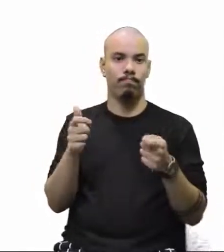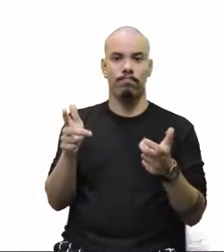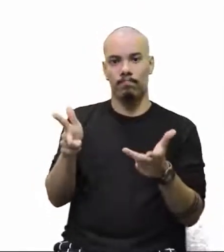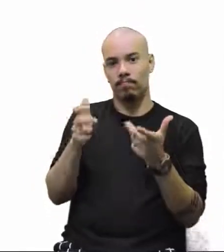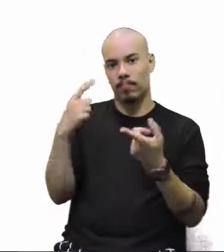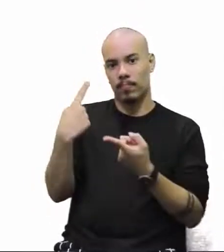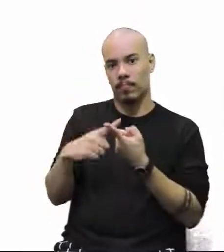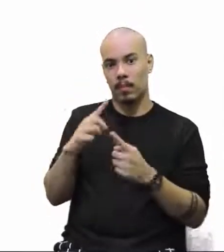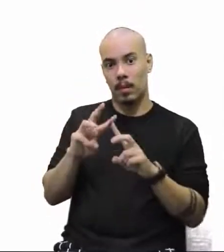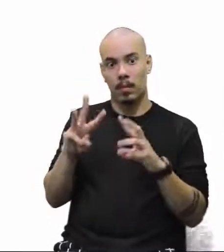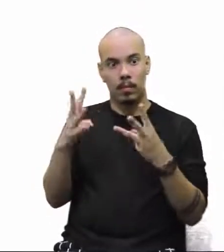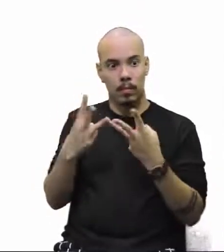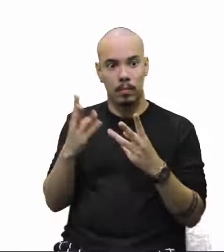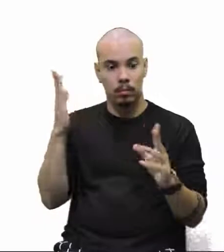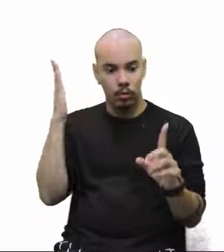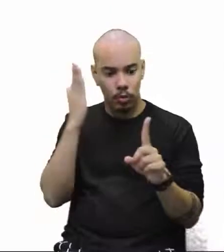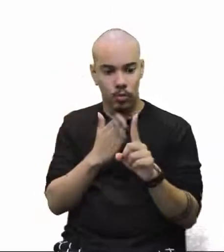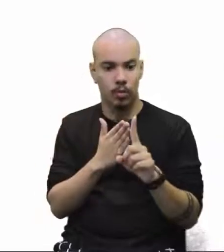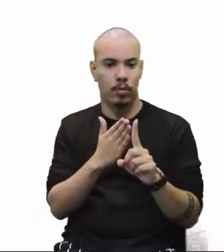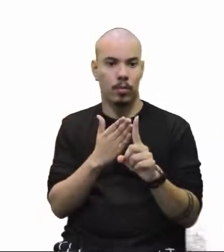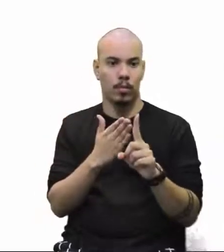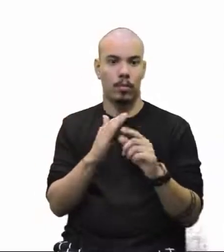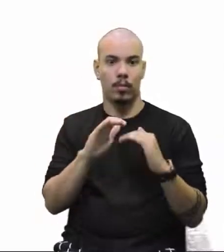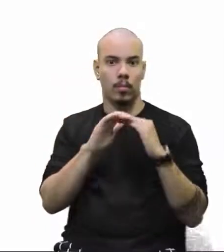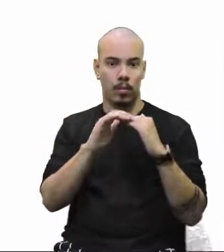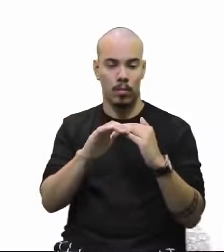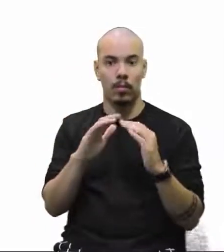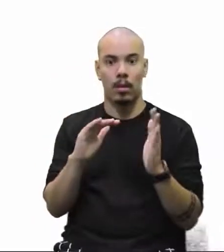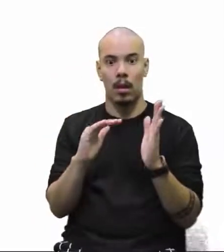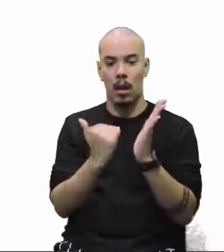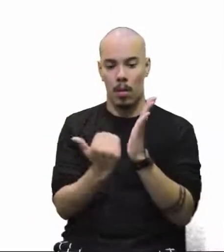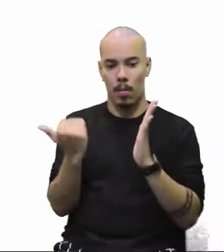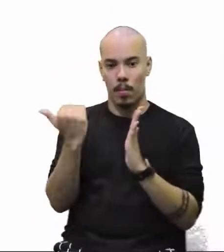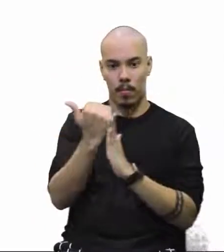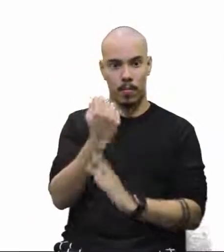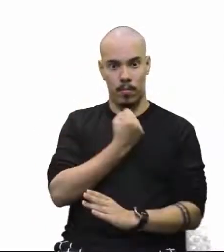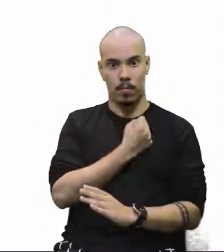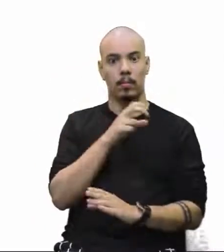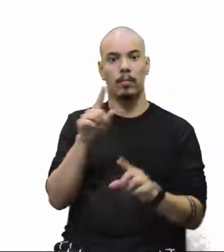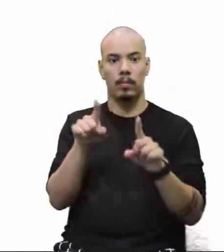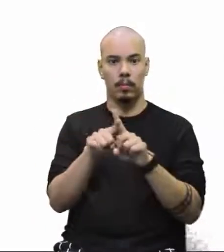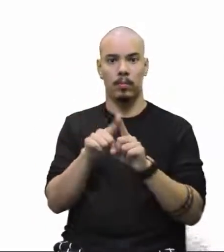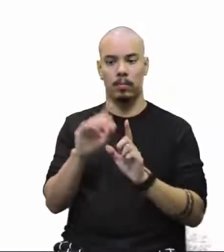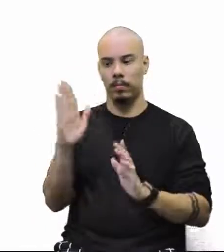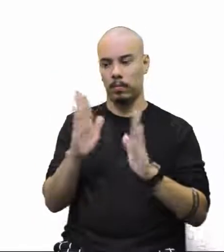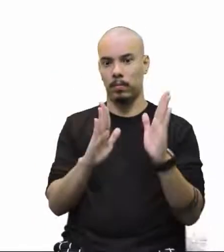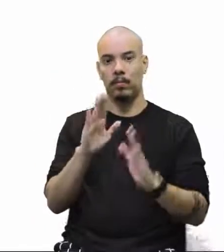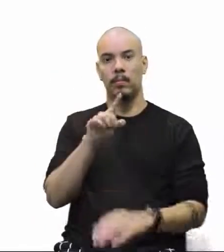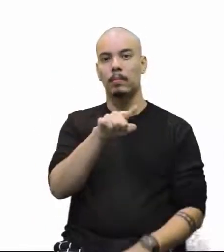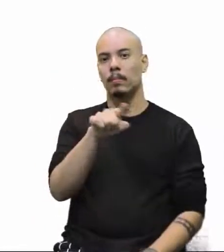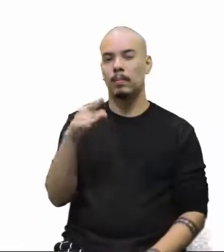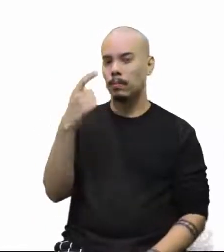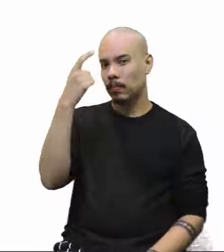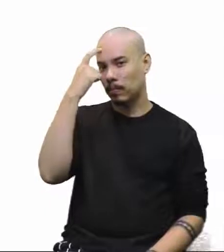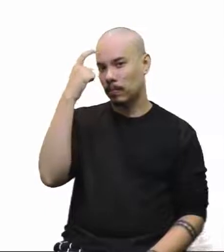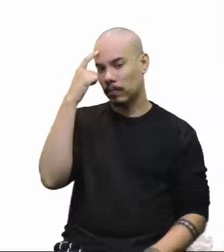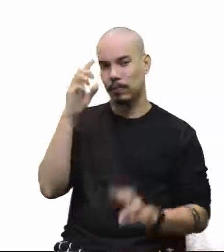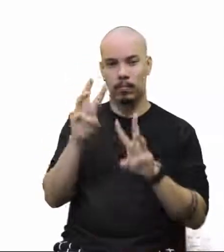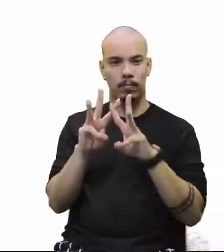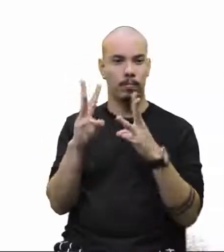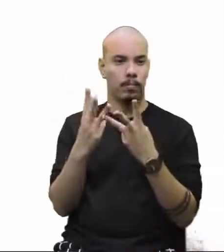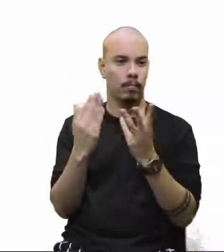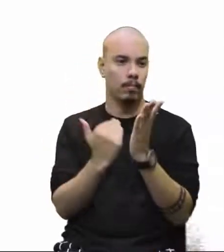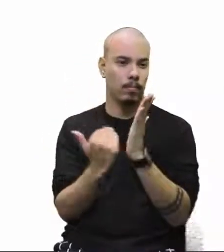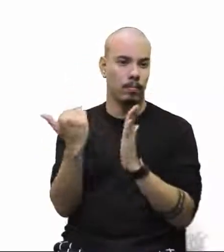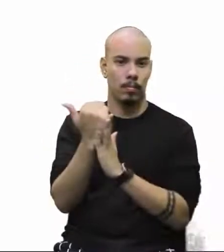massa é diretamente proporcional. Aumentei o valor da massa, eu vou aumentar o período, né? Como se você pensasse que é uma massa maior